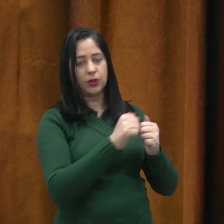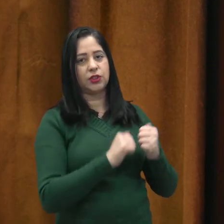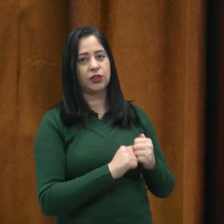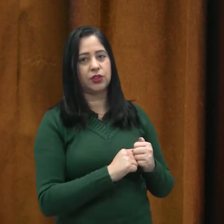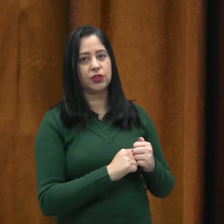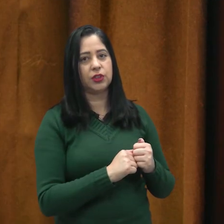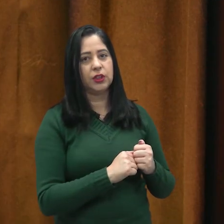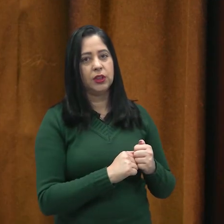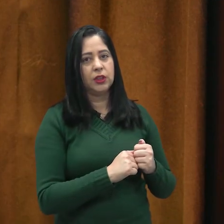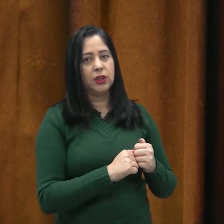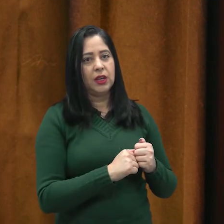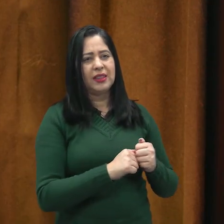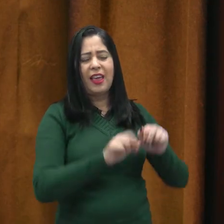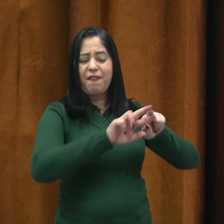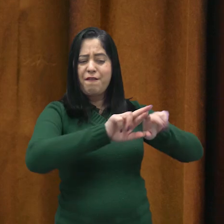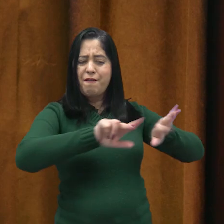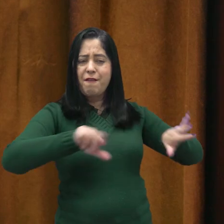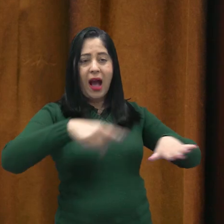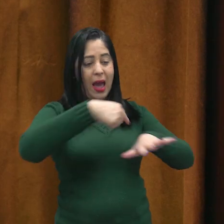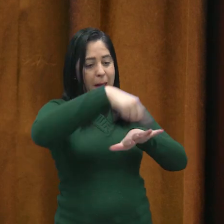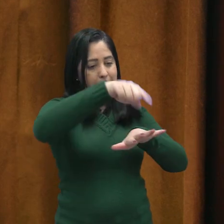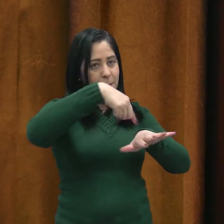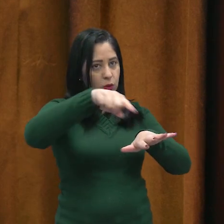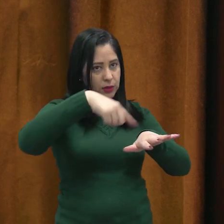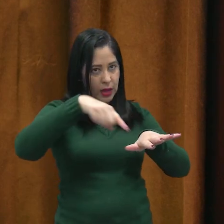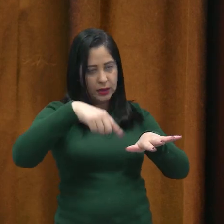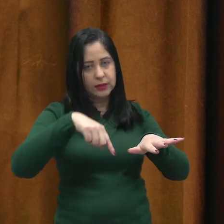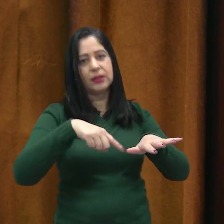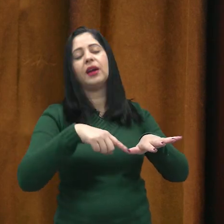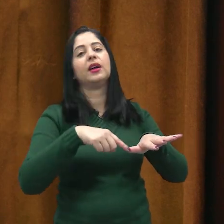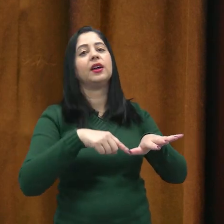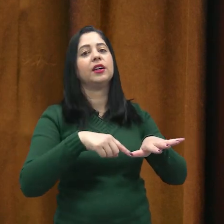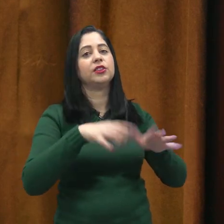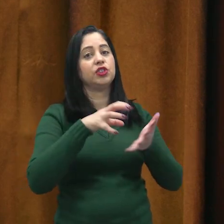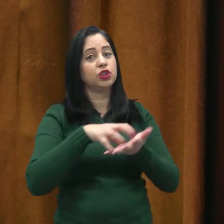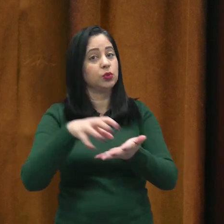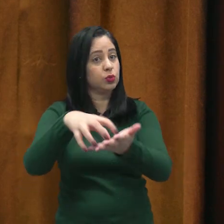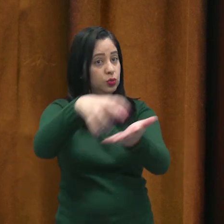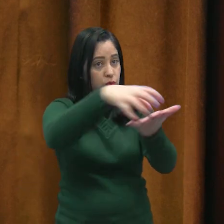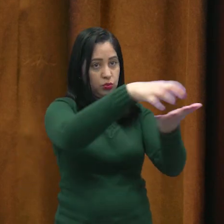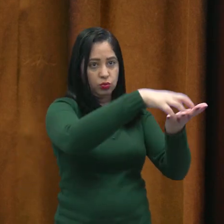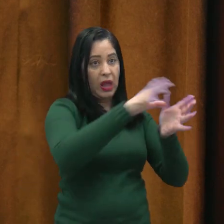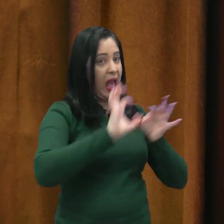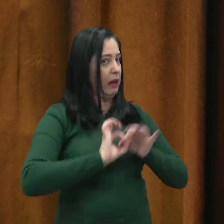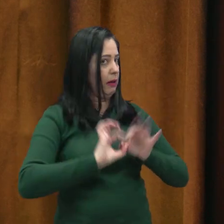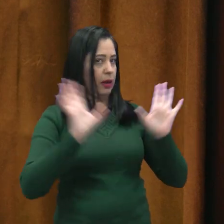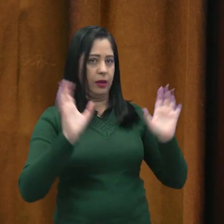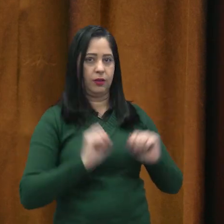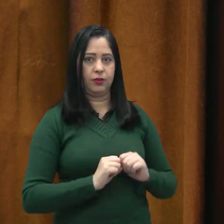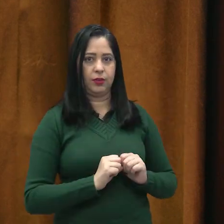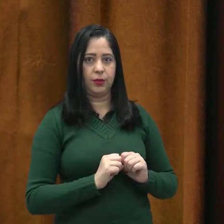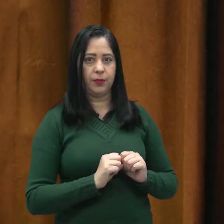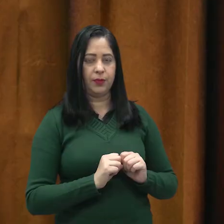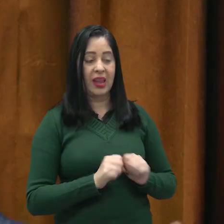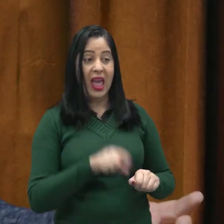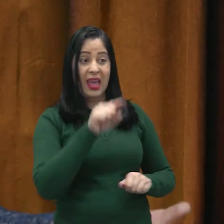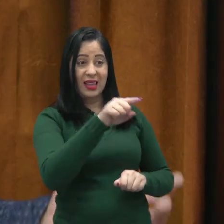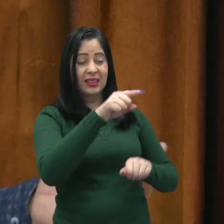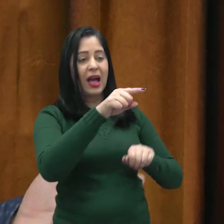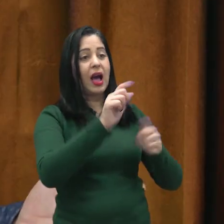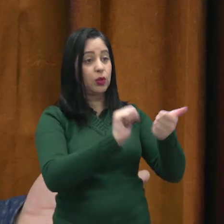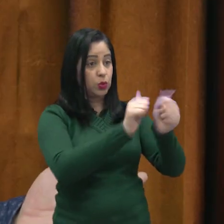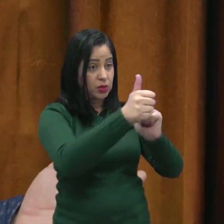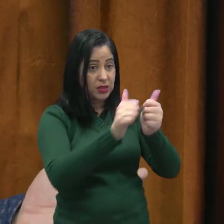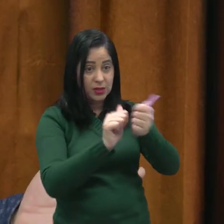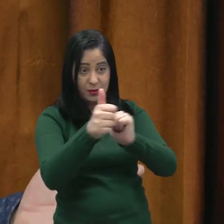né, temos várias modalidades nos polos esportivos que são esportes comunitários. Uhum. E através